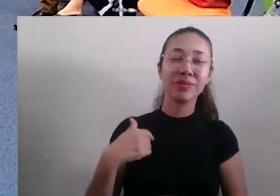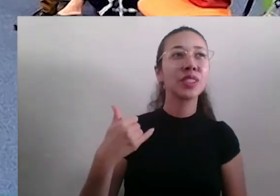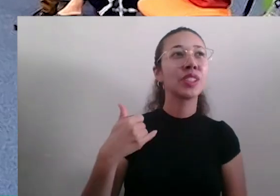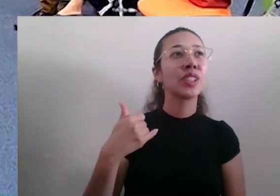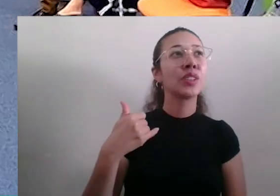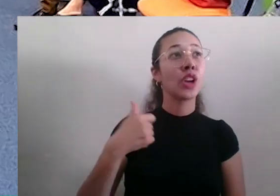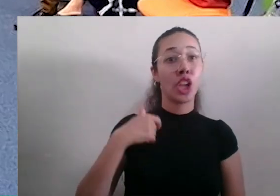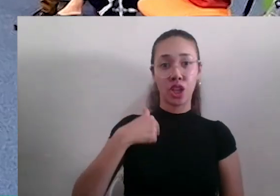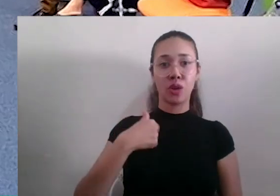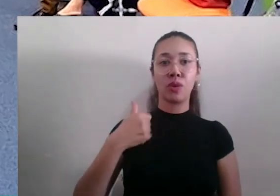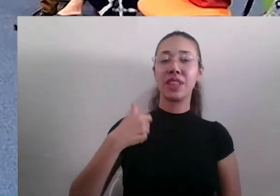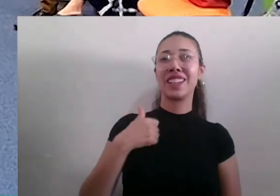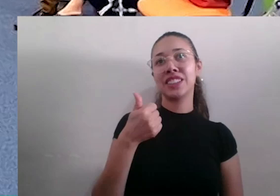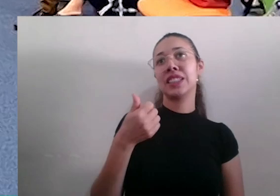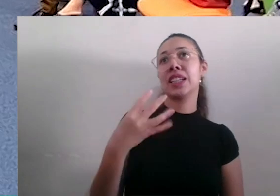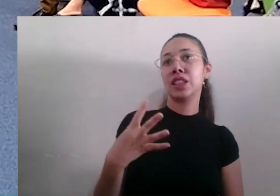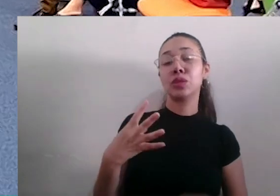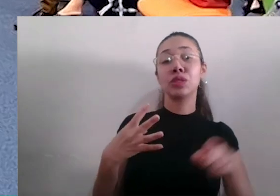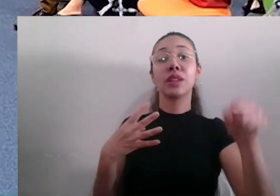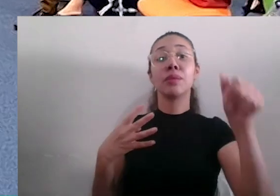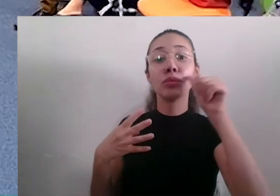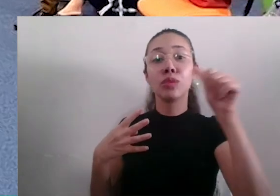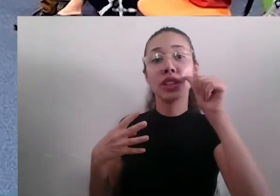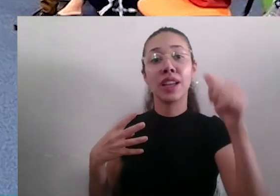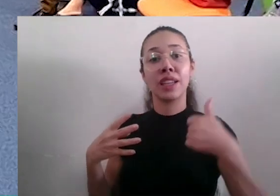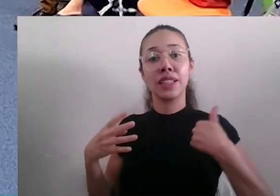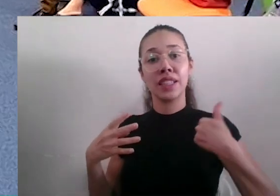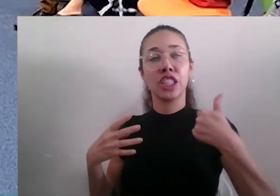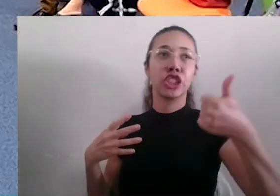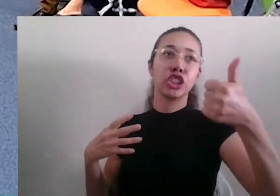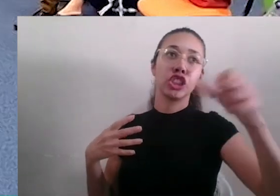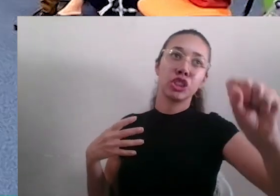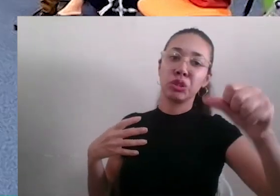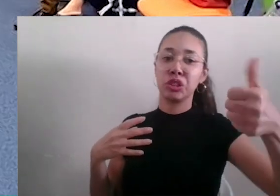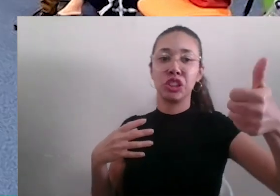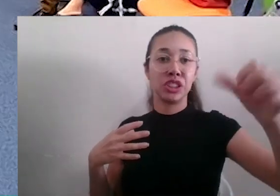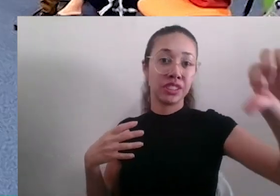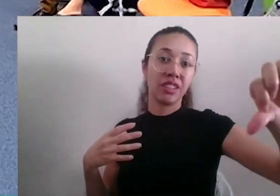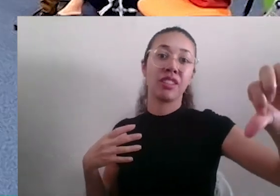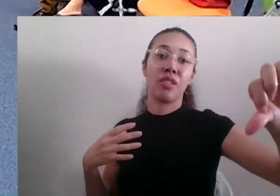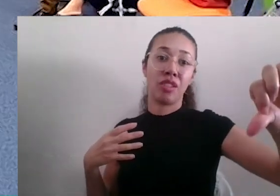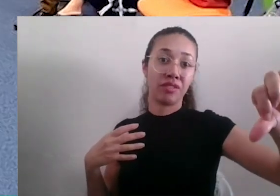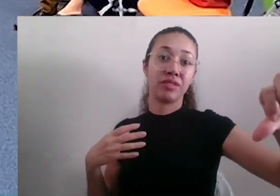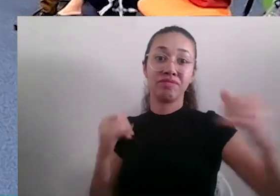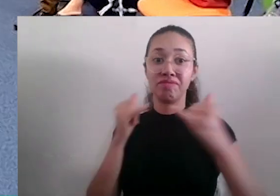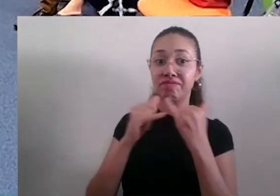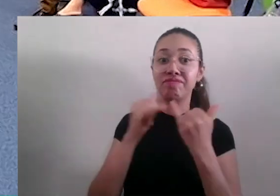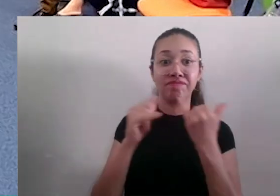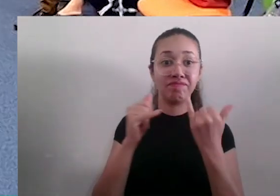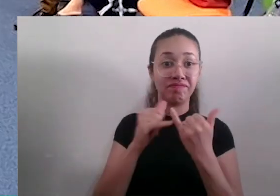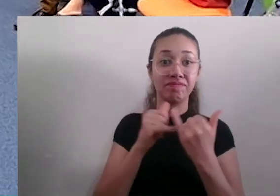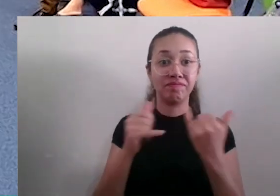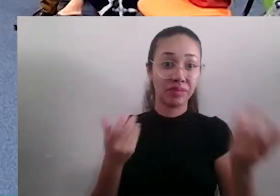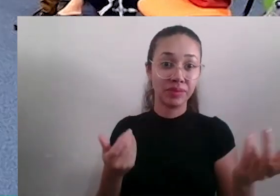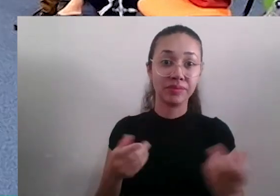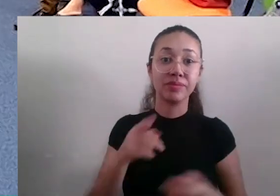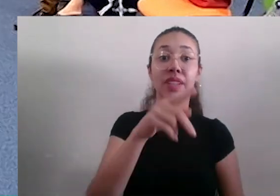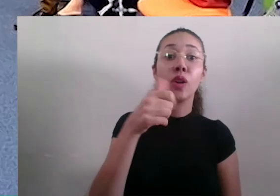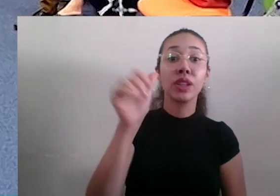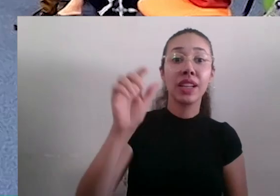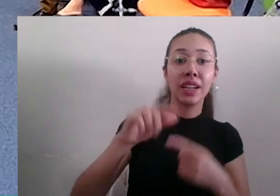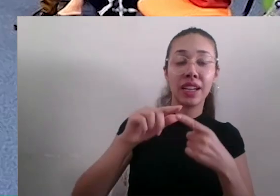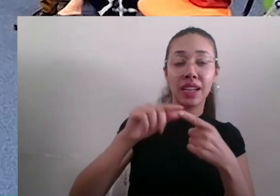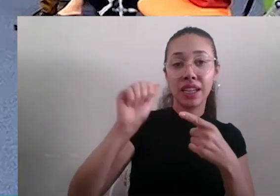19 sabe então a a vida dela era muito mais próxima da minha do que a Angela a Ângela era assim ela morreu com 32 mas eu com